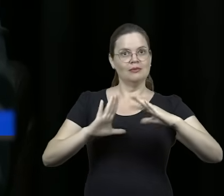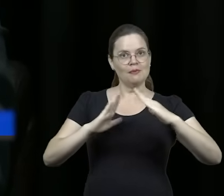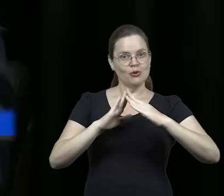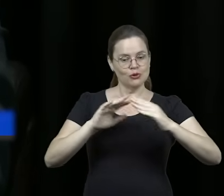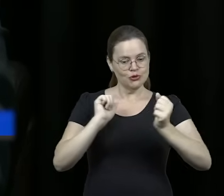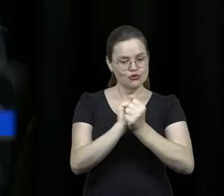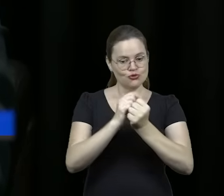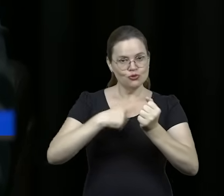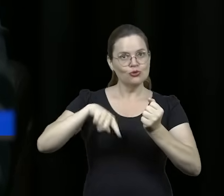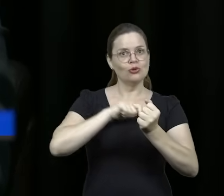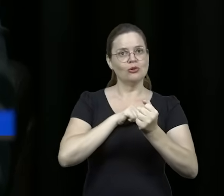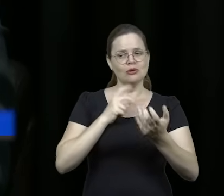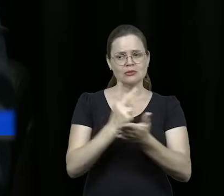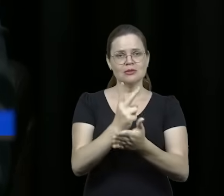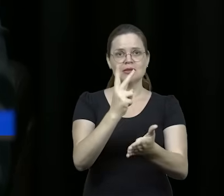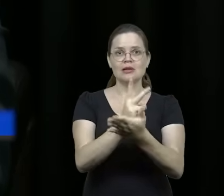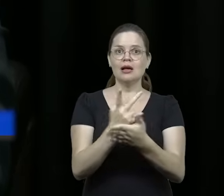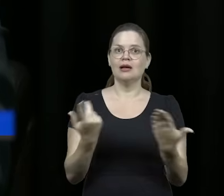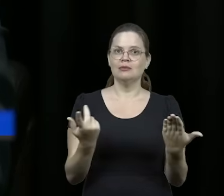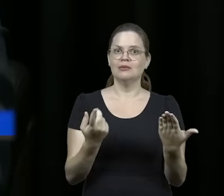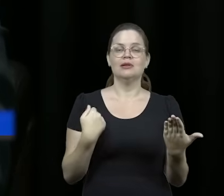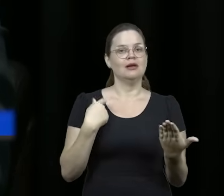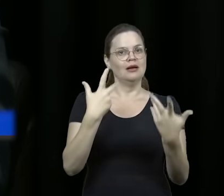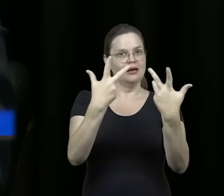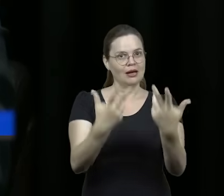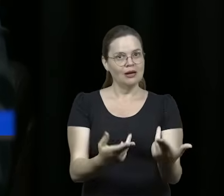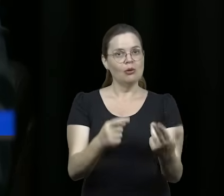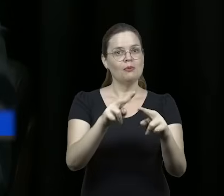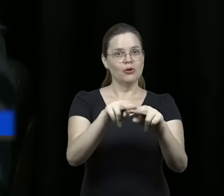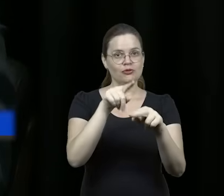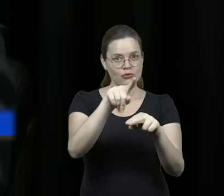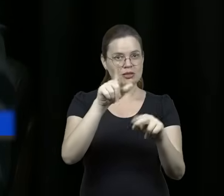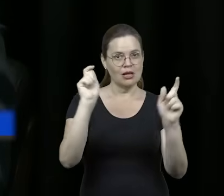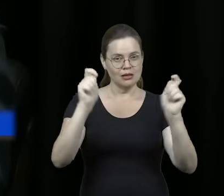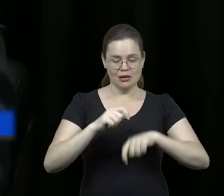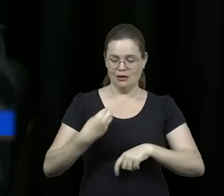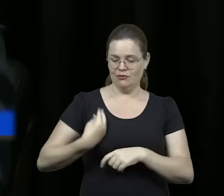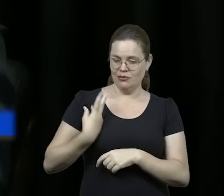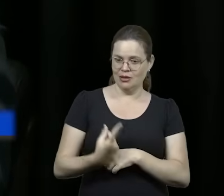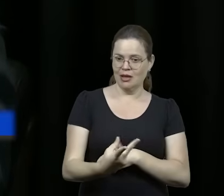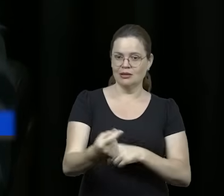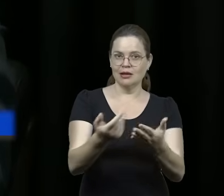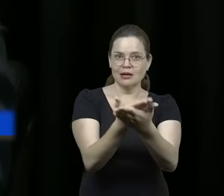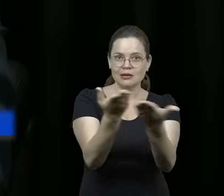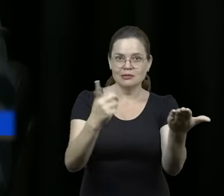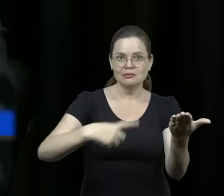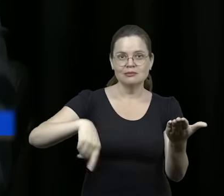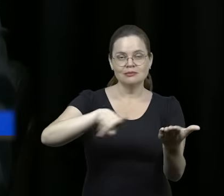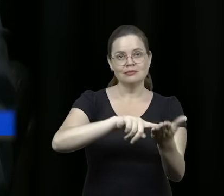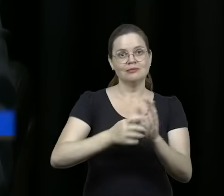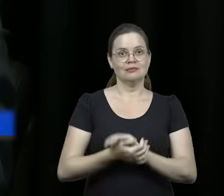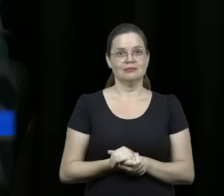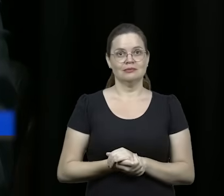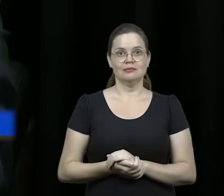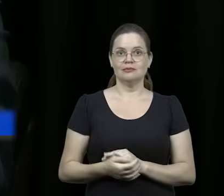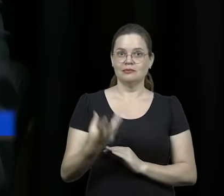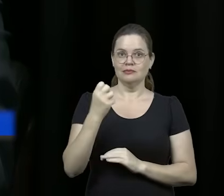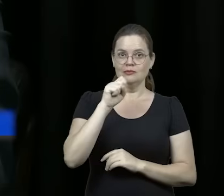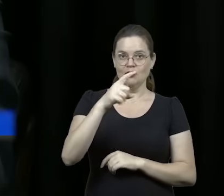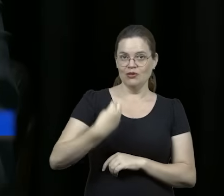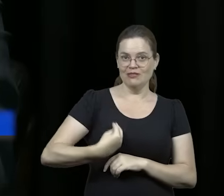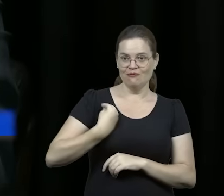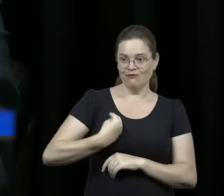na oração que faz você ter vida. E nada, quando você está tabernaculando, quando